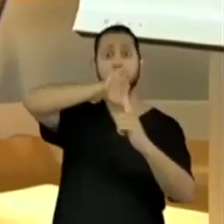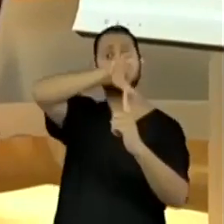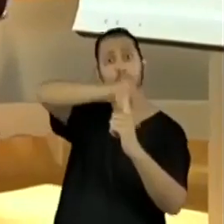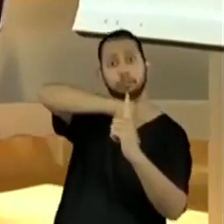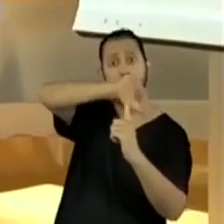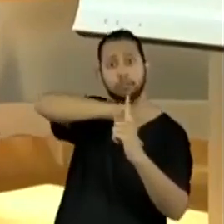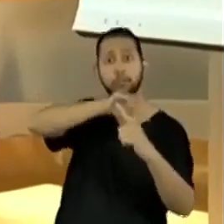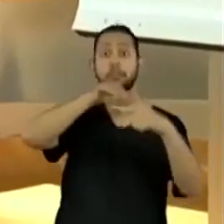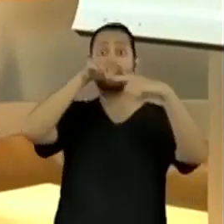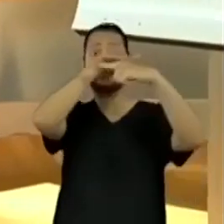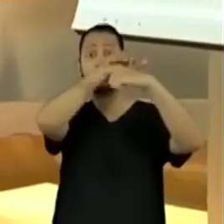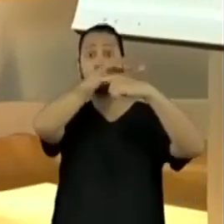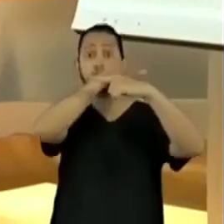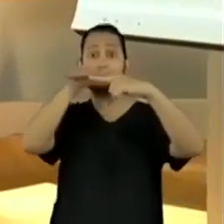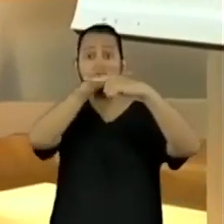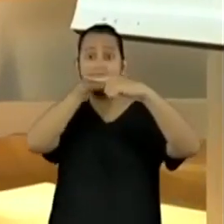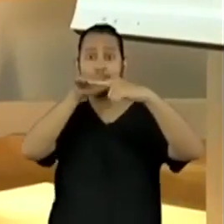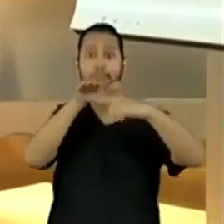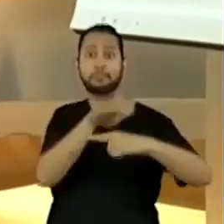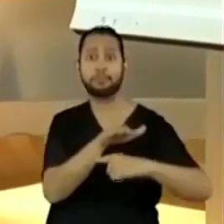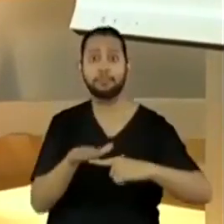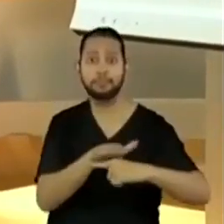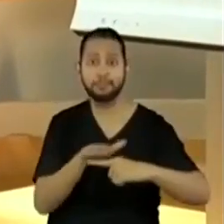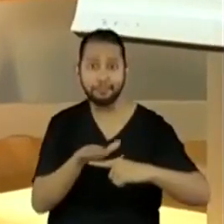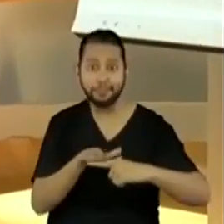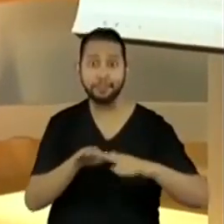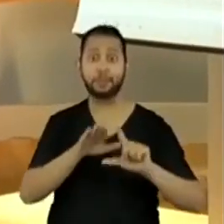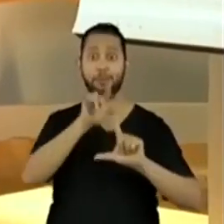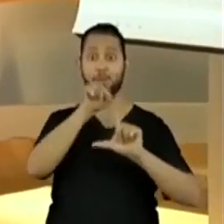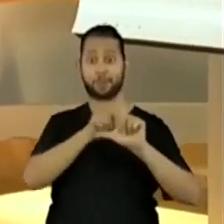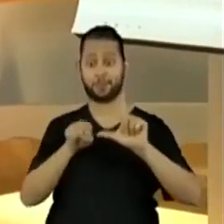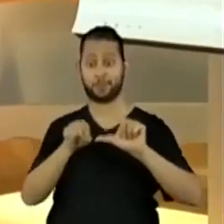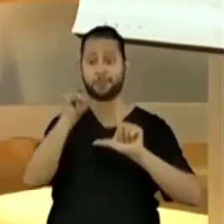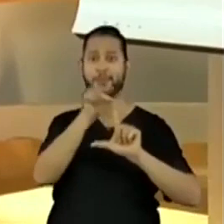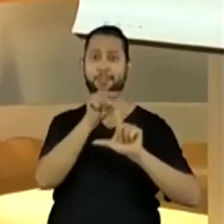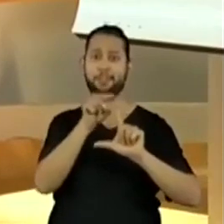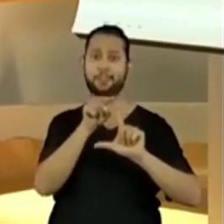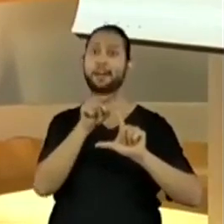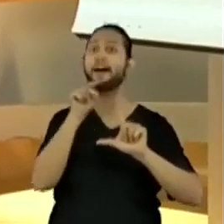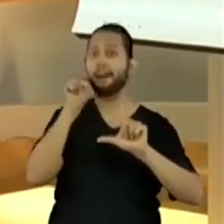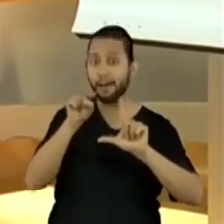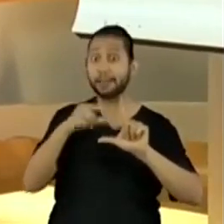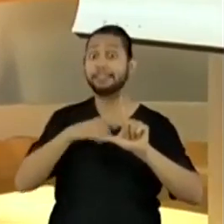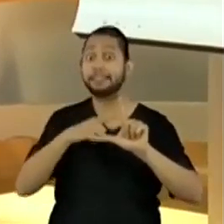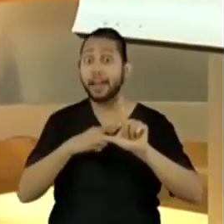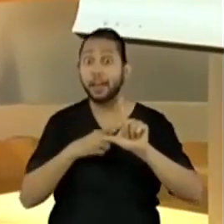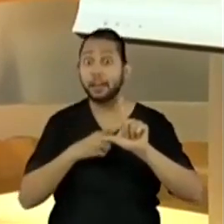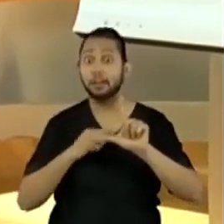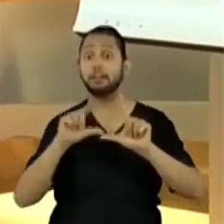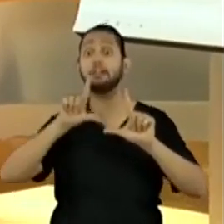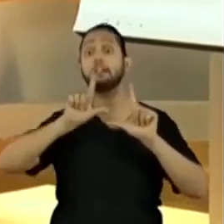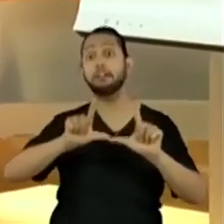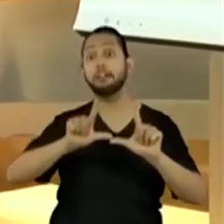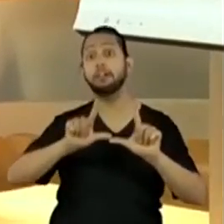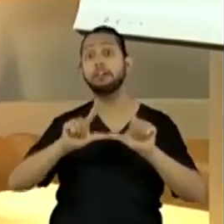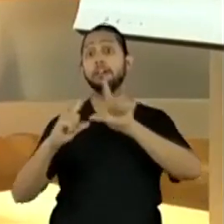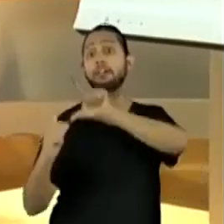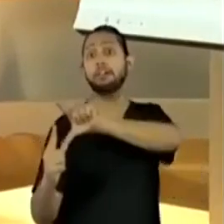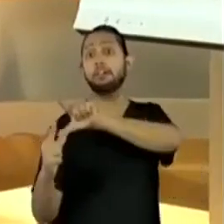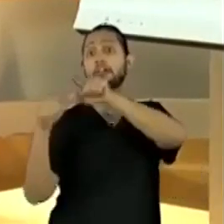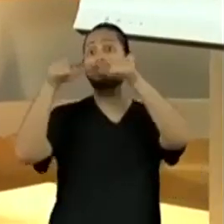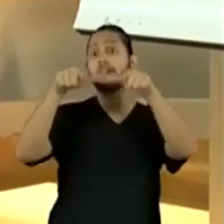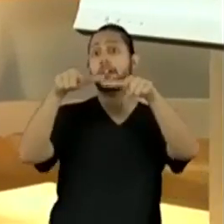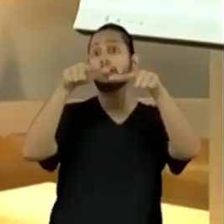quadrado, mas quando eu penso em todas as partes dela, ela não é um quadrado. E aí, eu quero saber se mais alguém